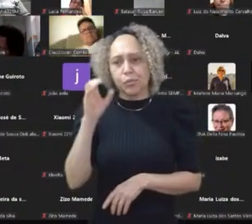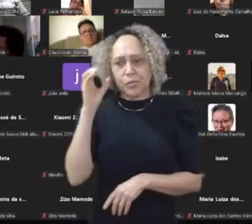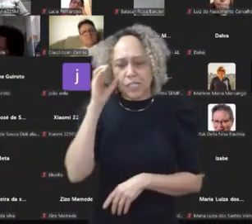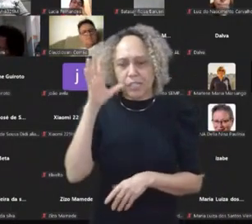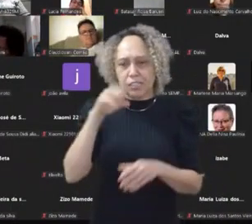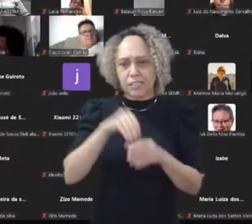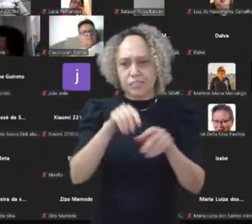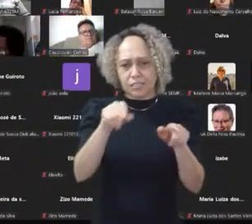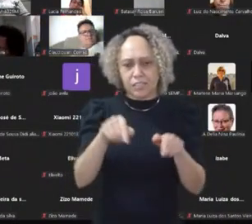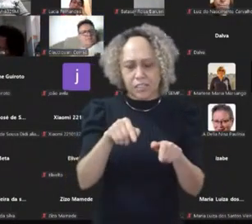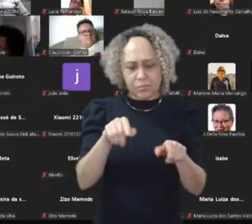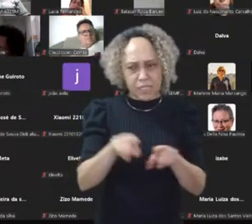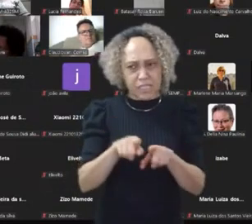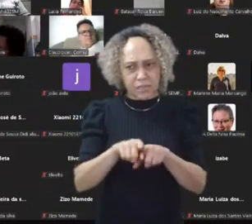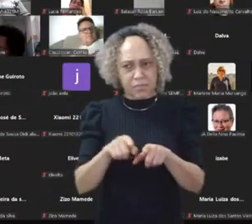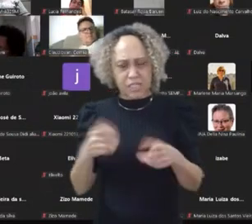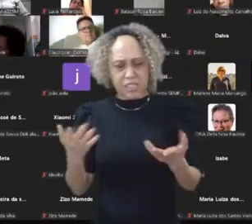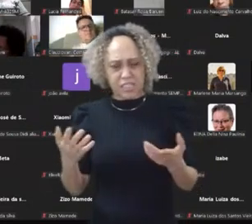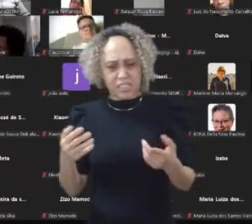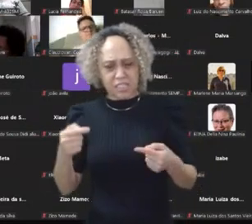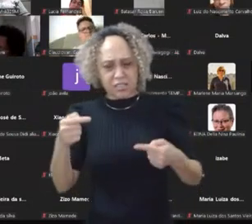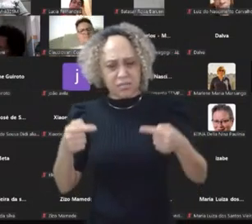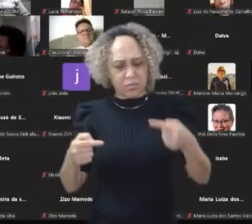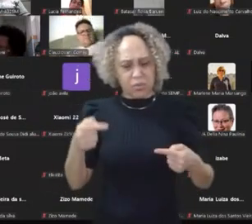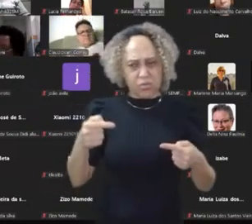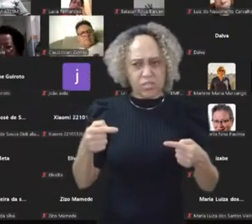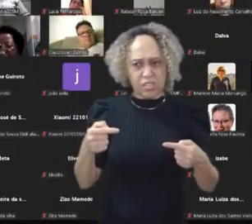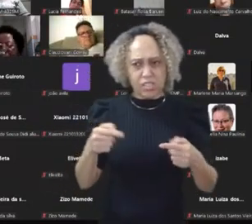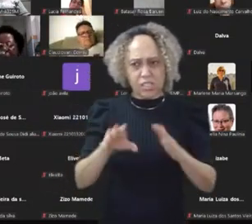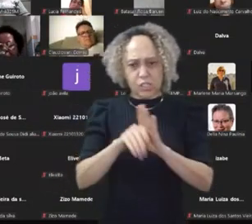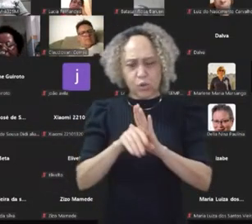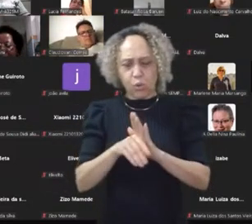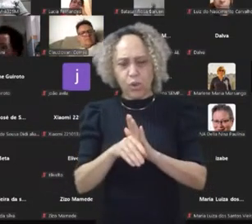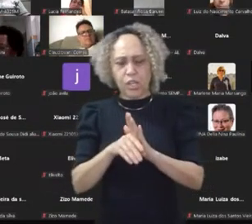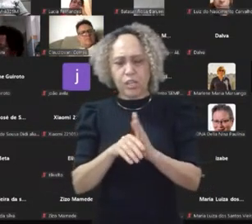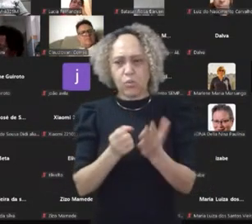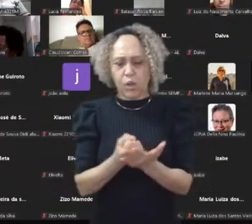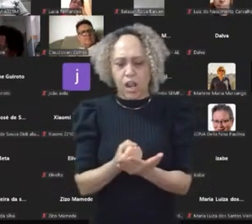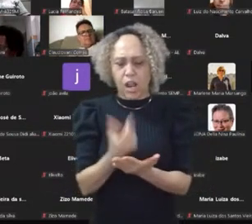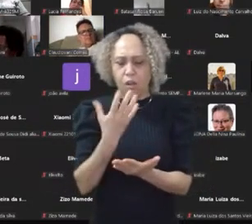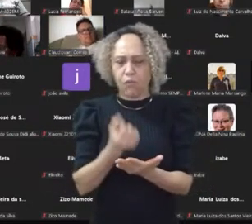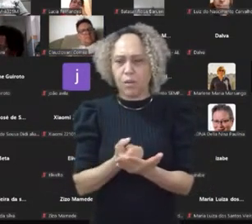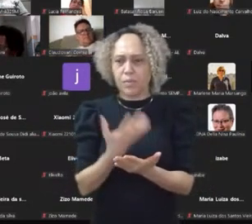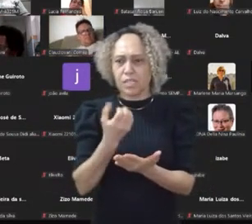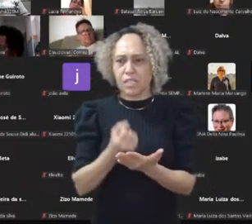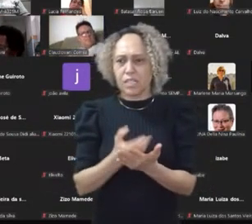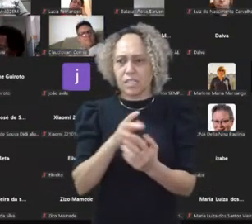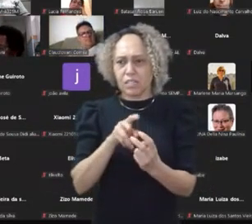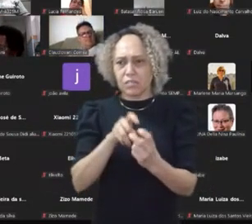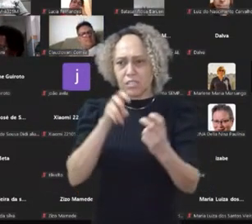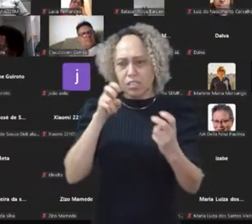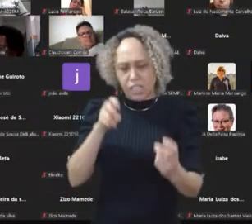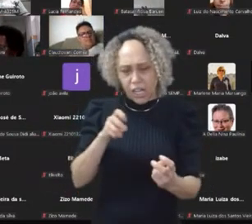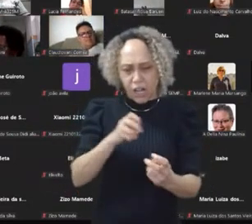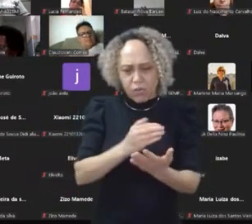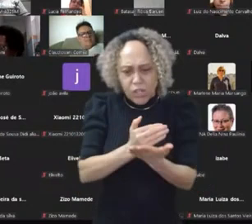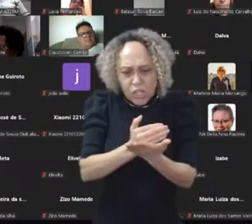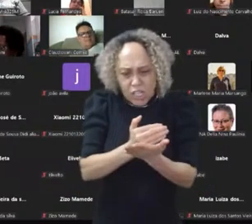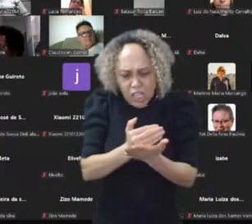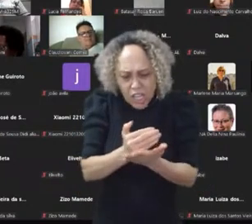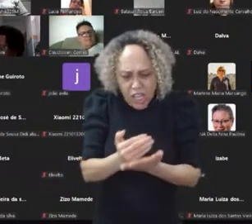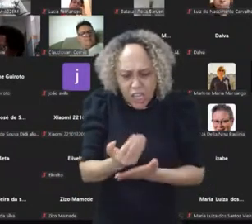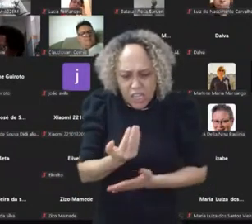de currículo numa alfabetização digital desde a primeira infância nós temos